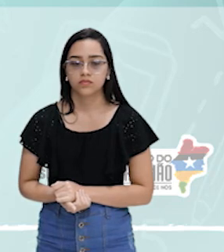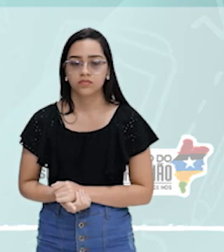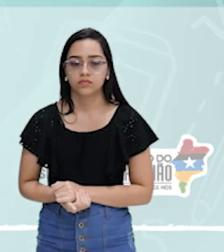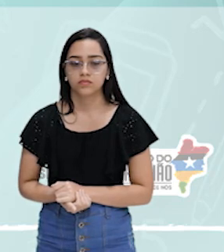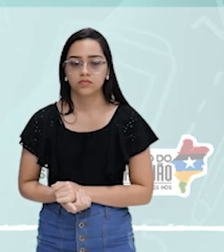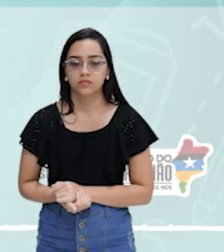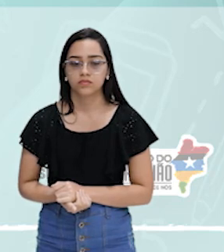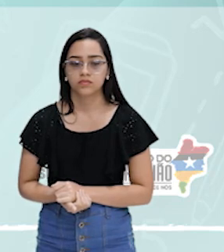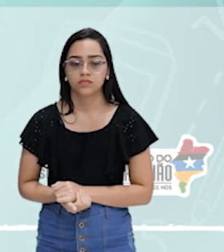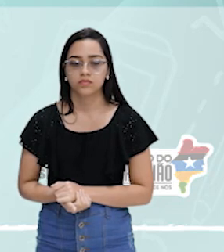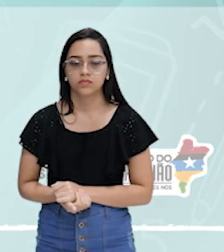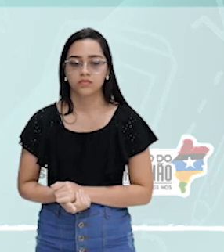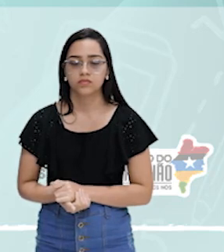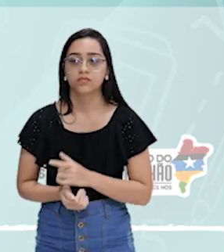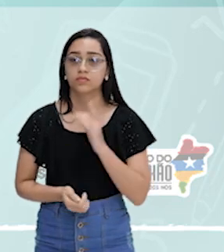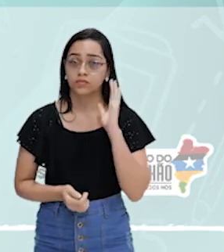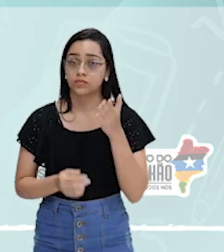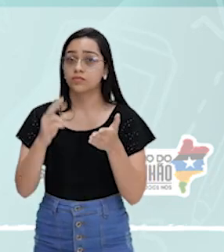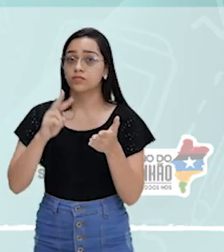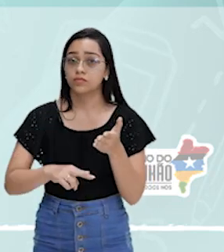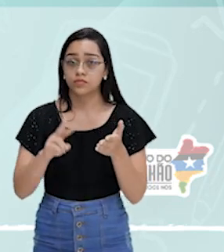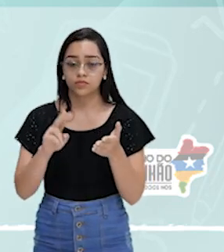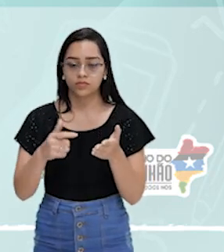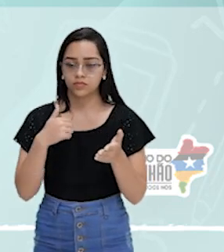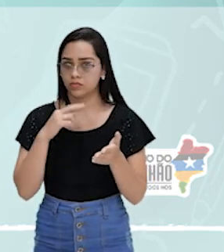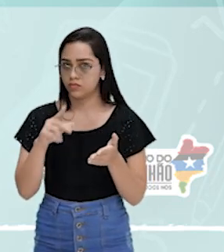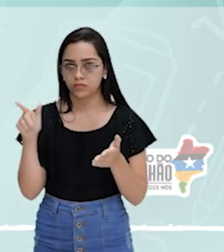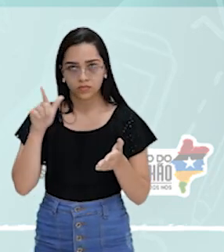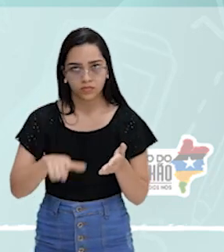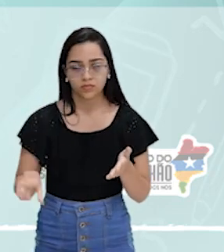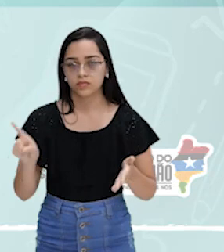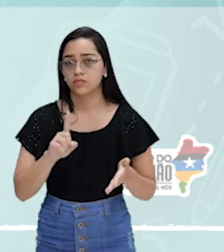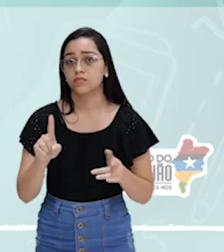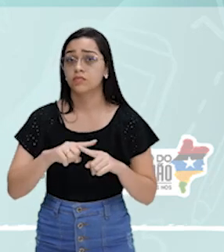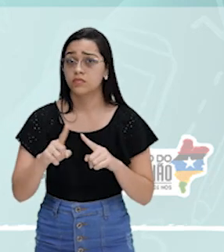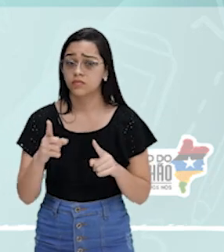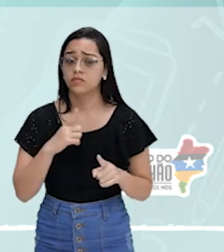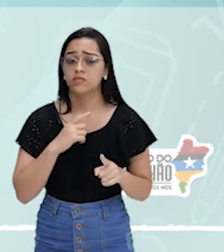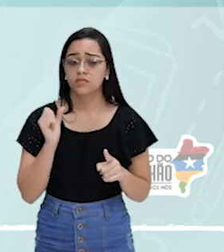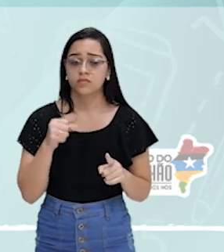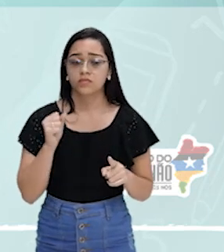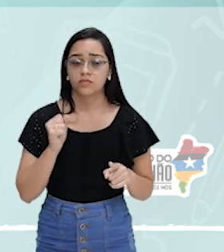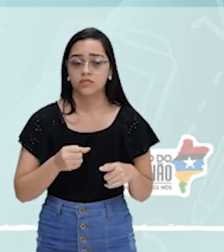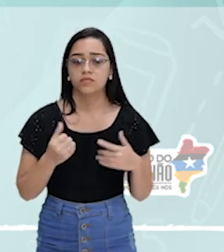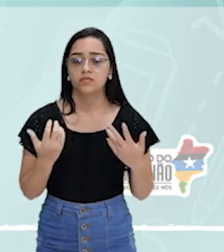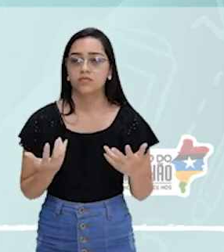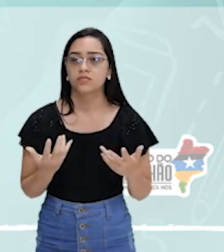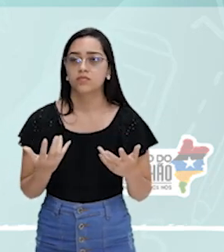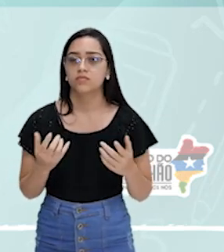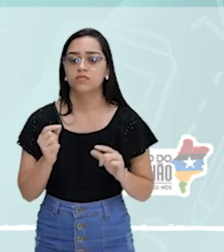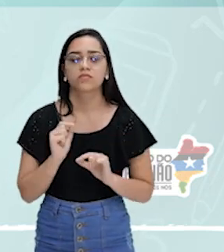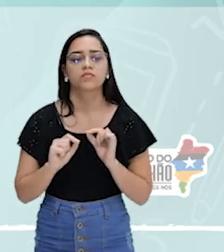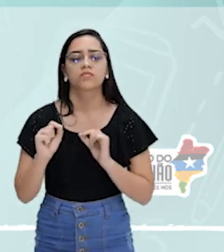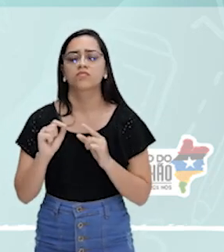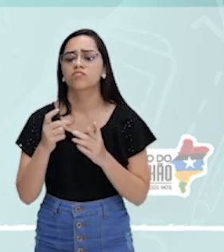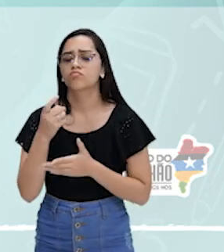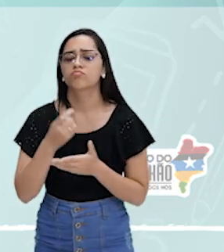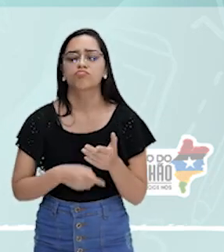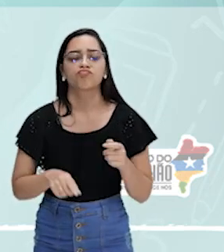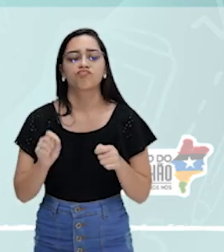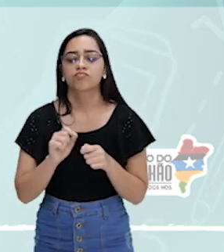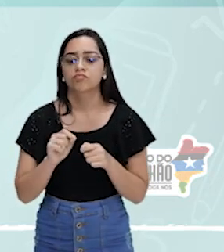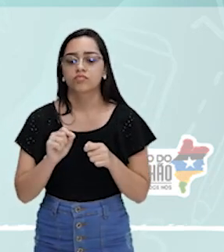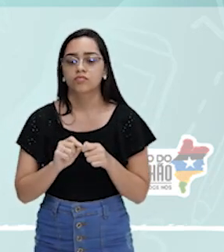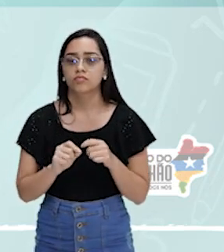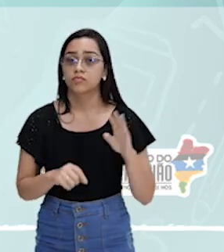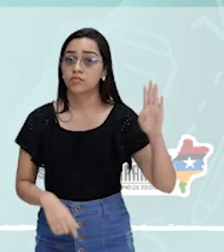aí eu já fiz a leitura, não vou fazer de novo, mas eu tenho aí o que esse texto faz?